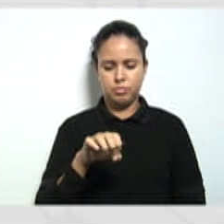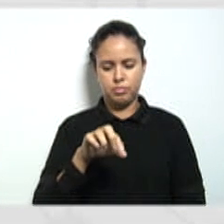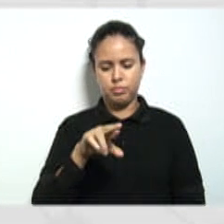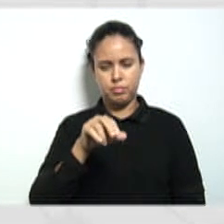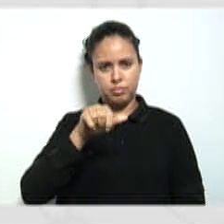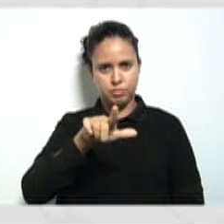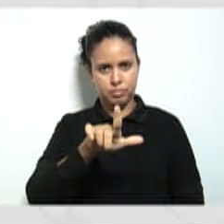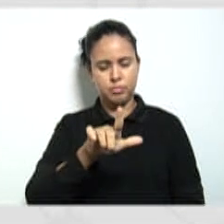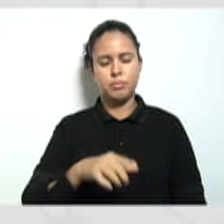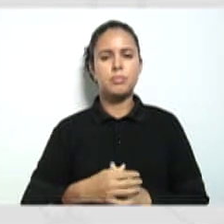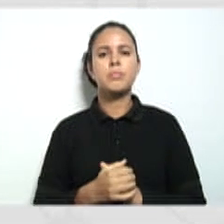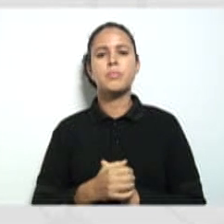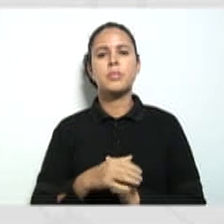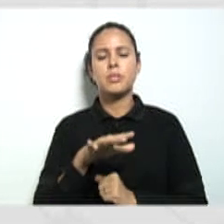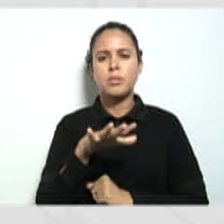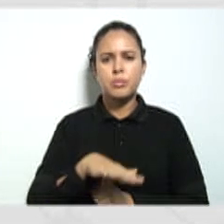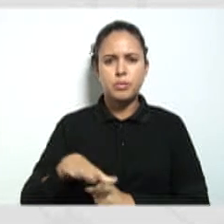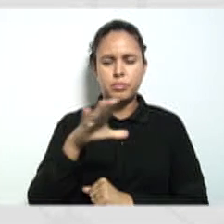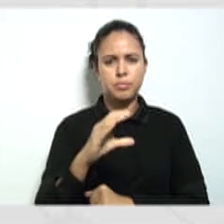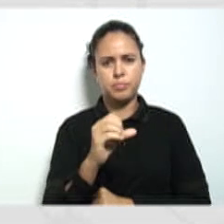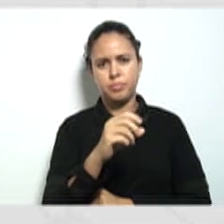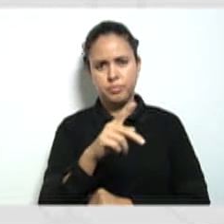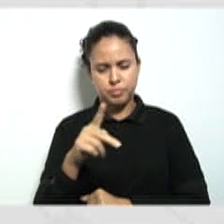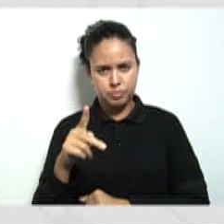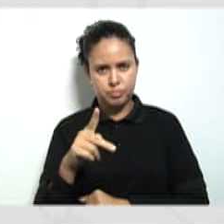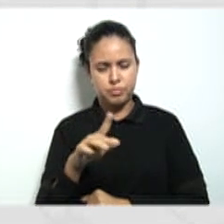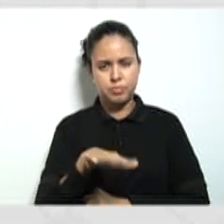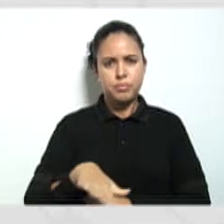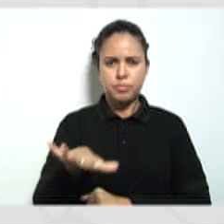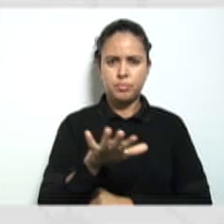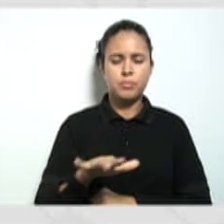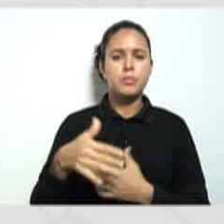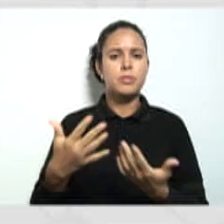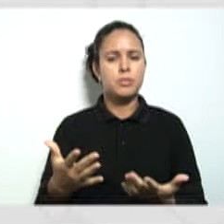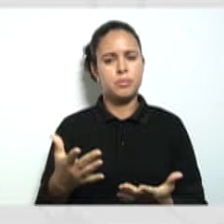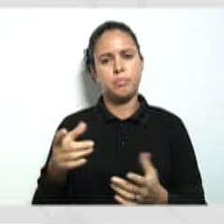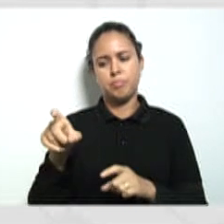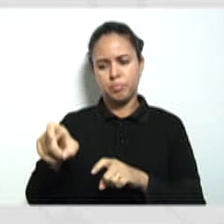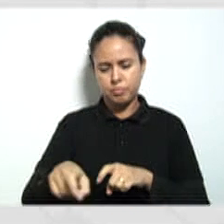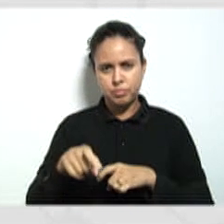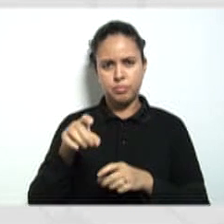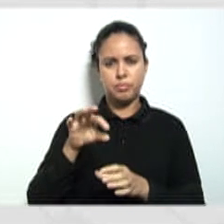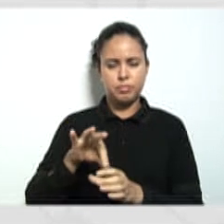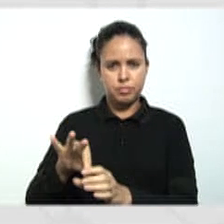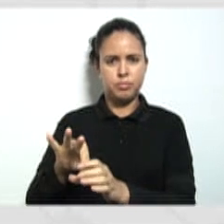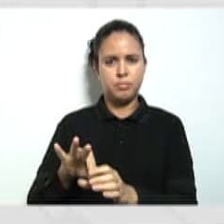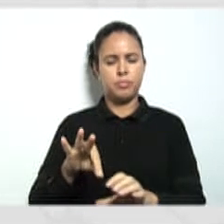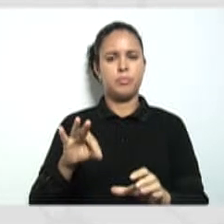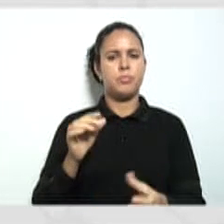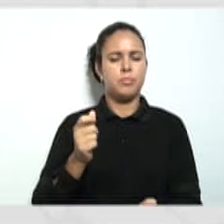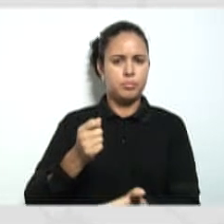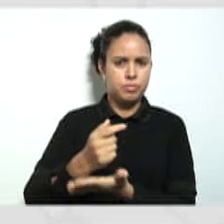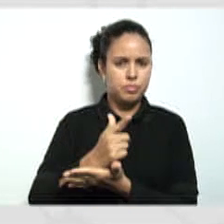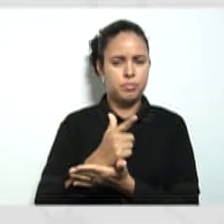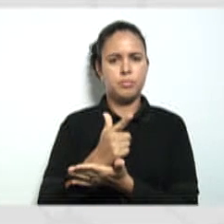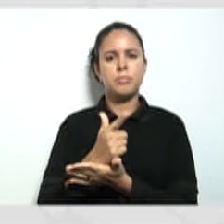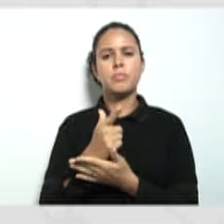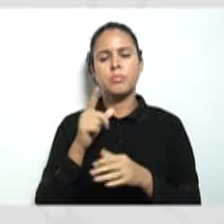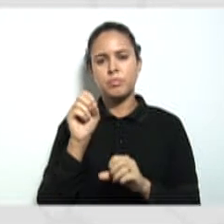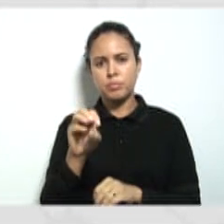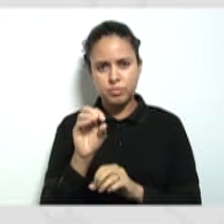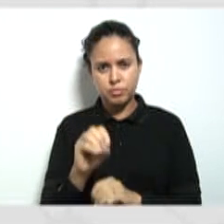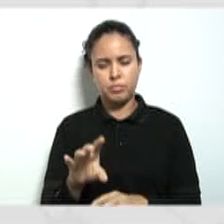Refere-se à cooperativa de qual ramo? As alternativas são agropecuário, de consumo, educacional, mineral ou